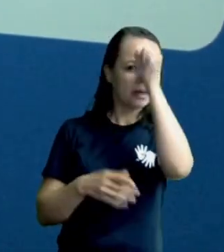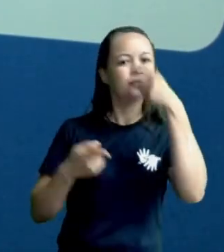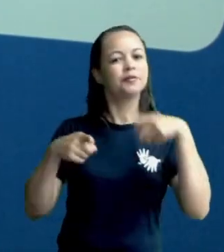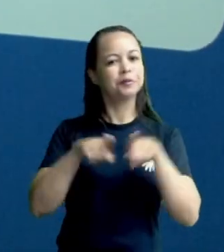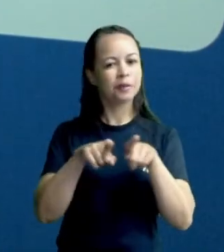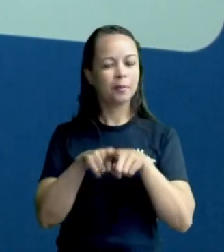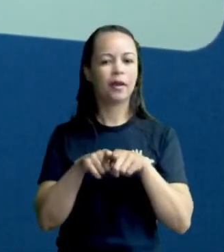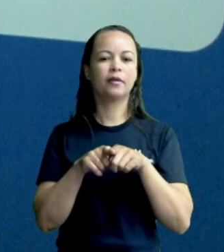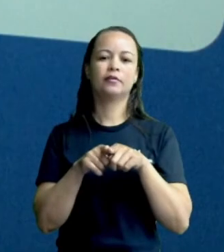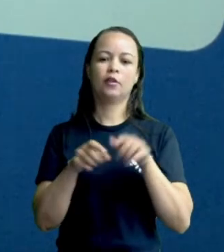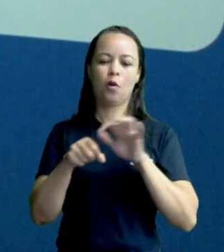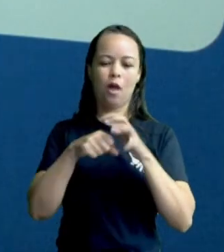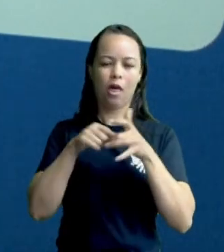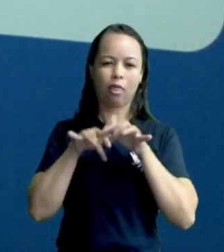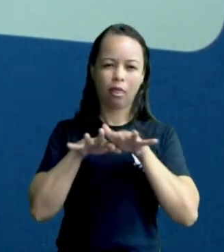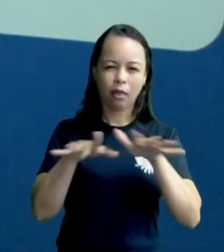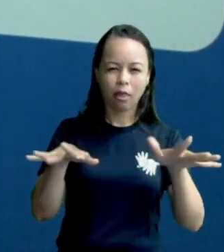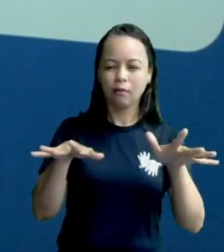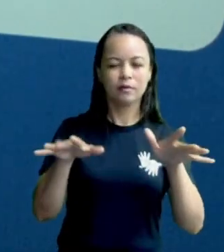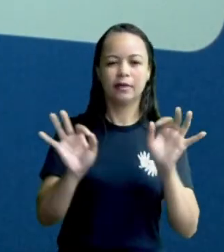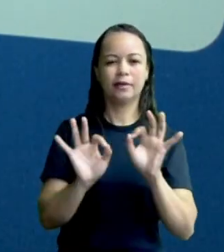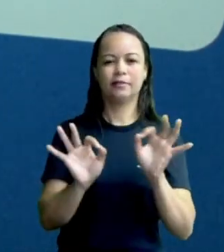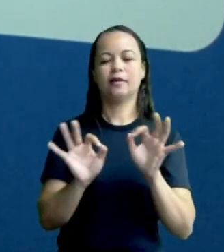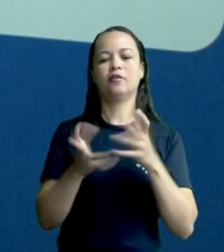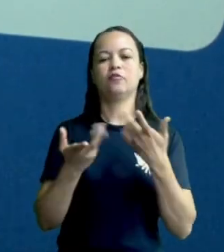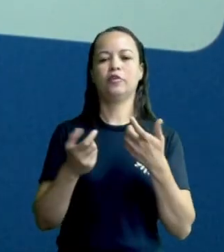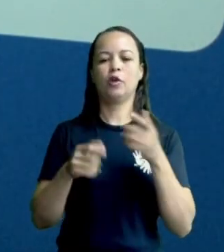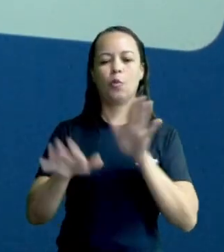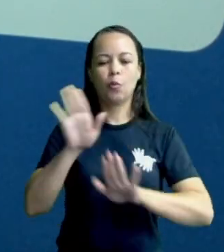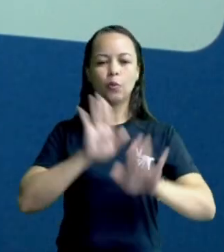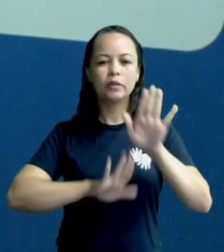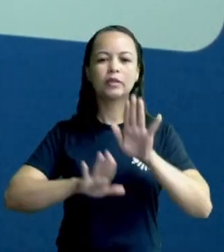não aglomera, usa máscara, cuidado, cuide